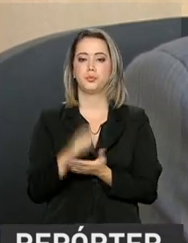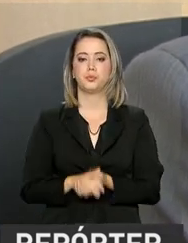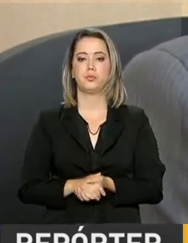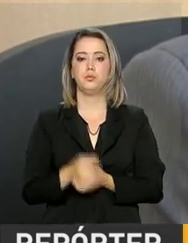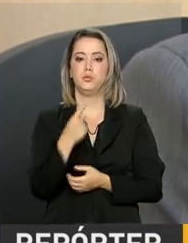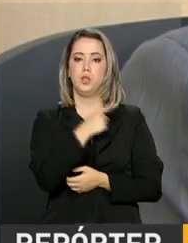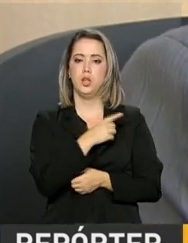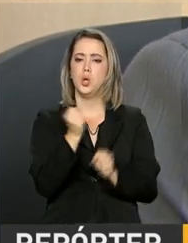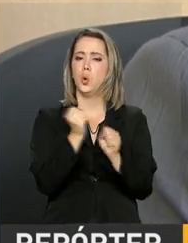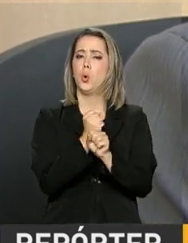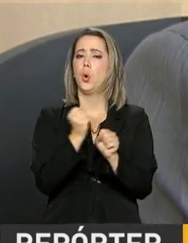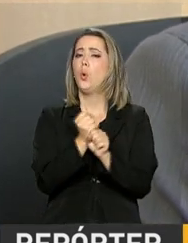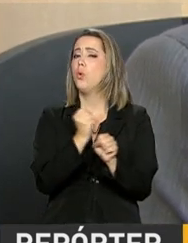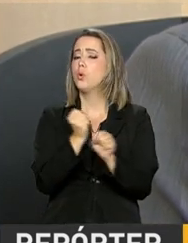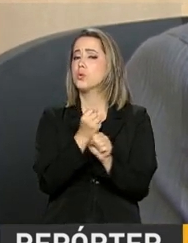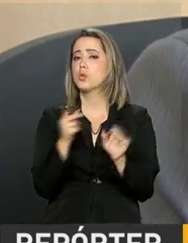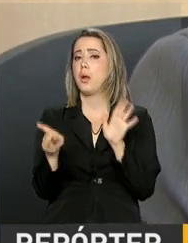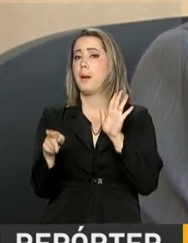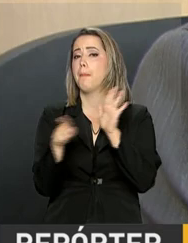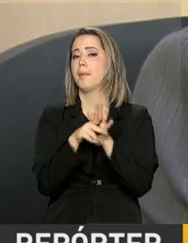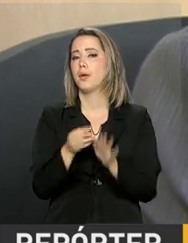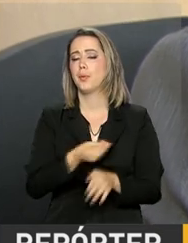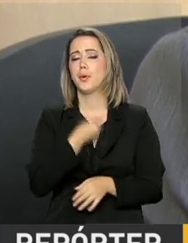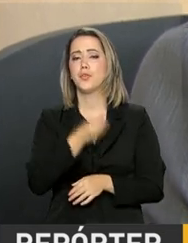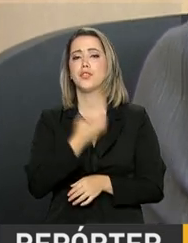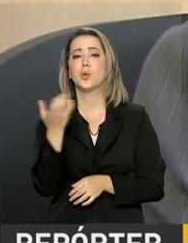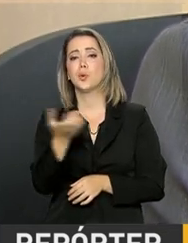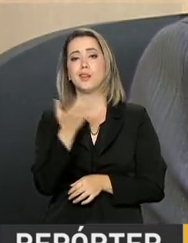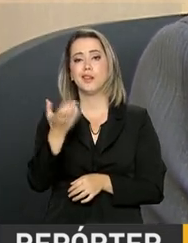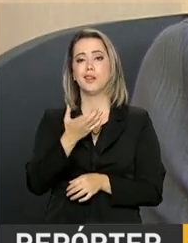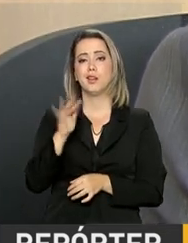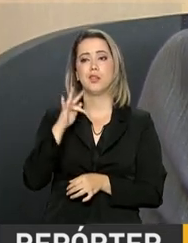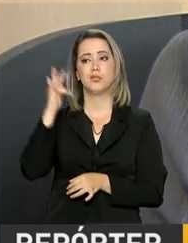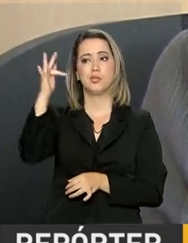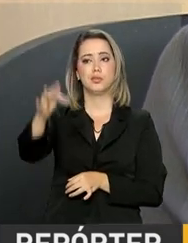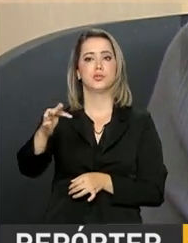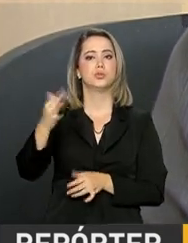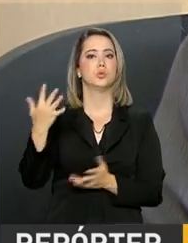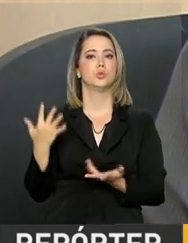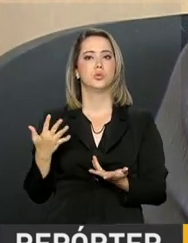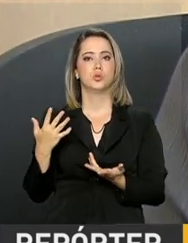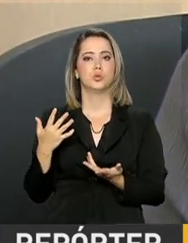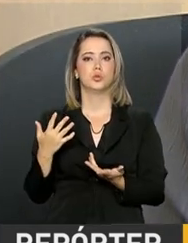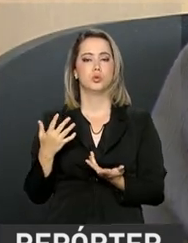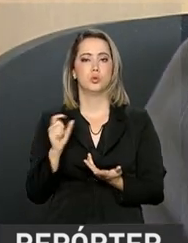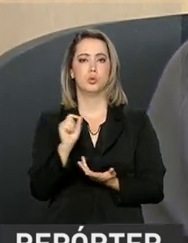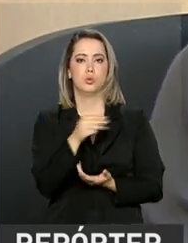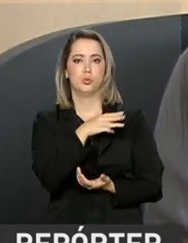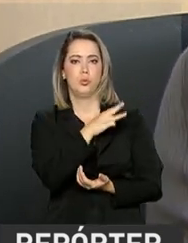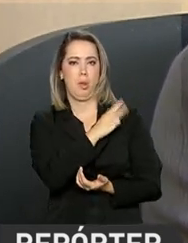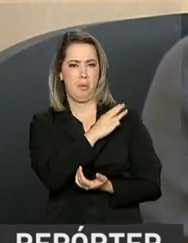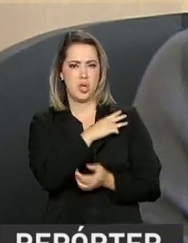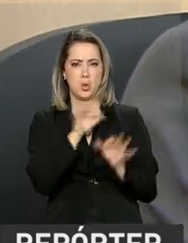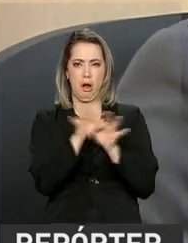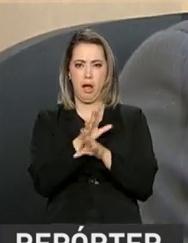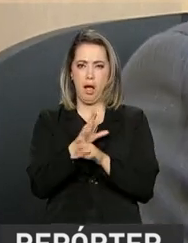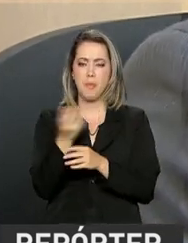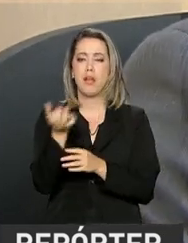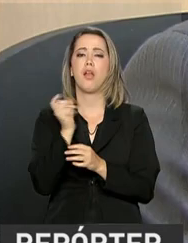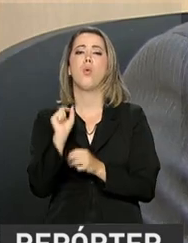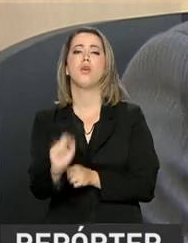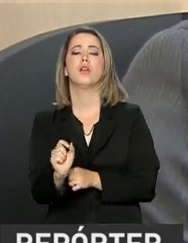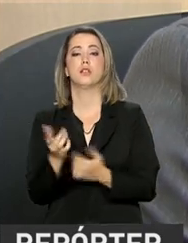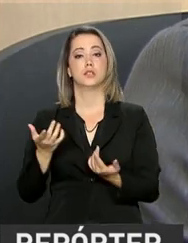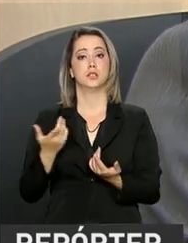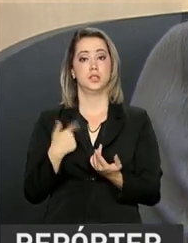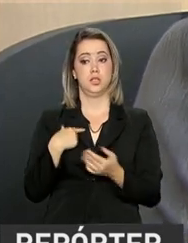projeto de vida ele vai poder dizer aquilo que ele sonha e pretende fazer pós-médio e ele vai ter mais tempo para